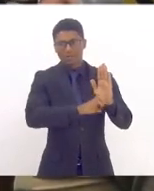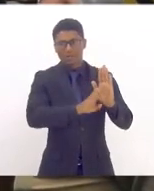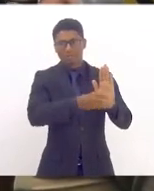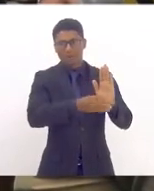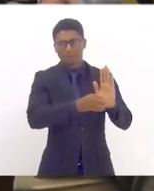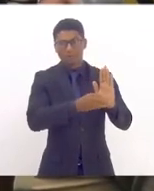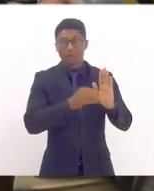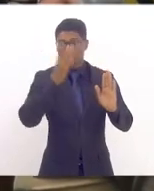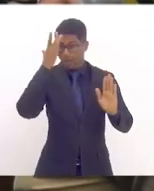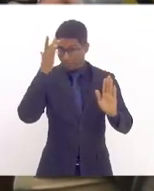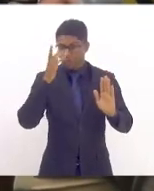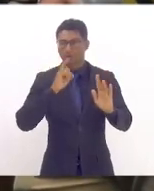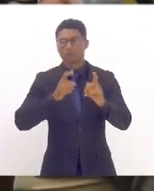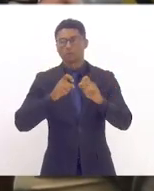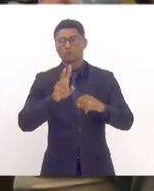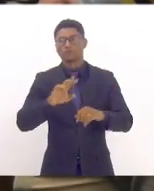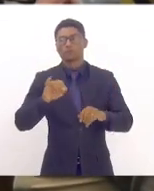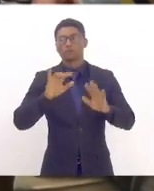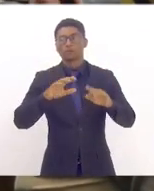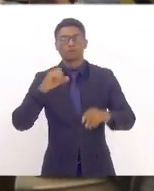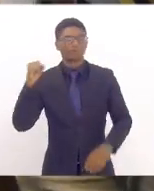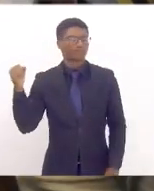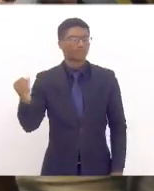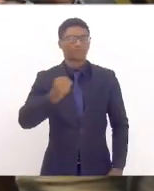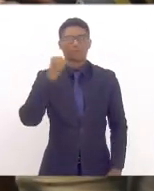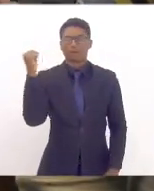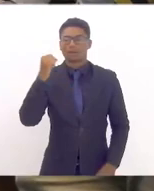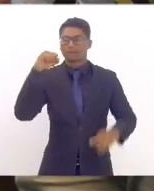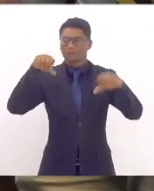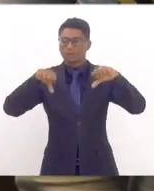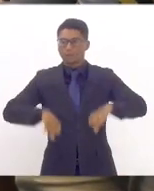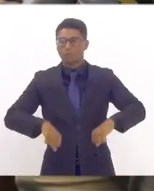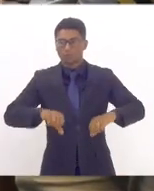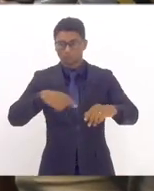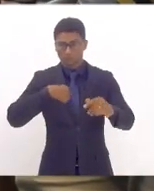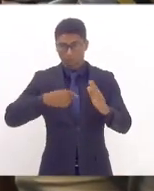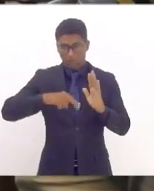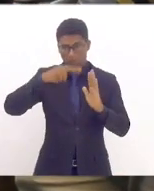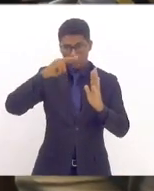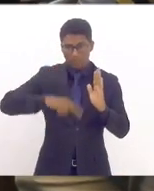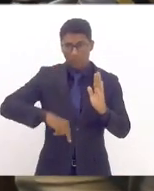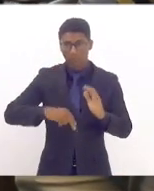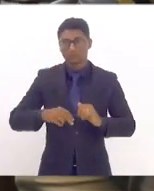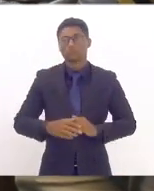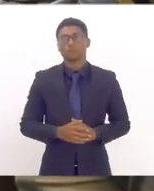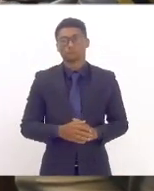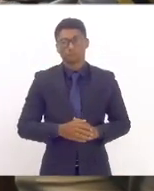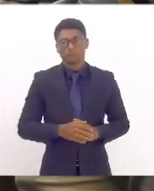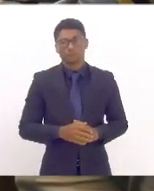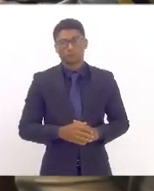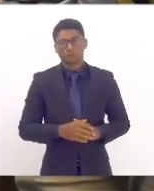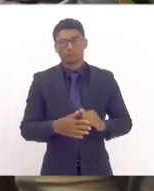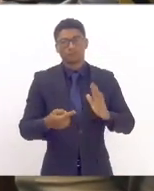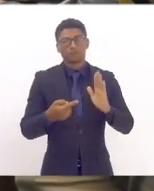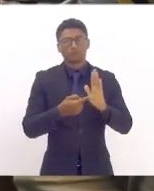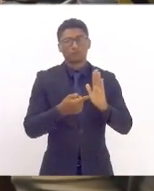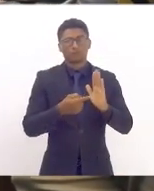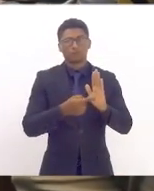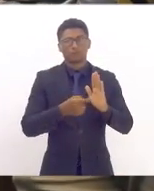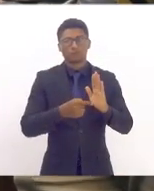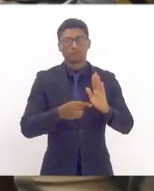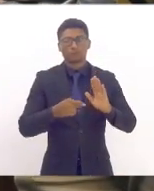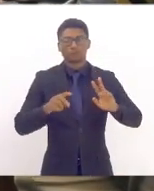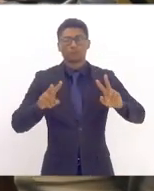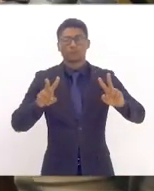destacá-las amanhã mas grave que isso vou ler para o senhor o que tá escrito na